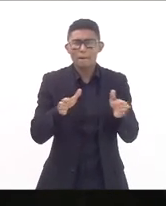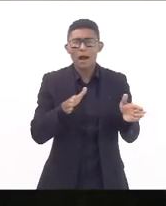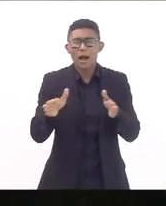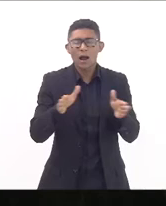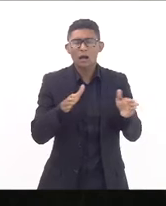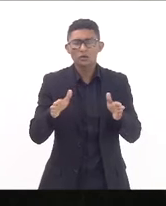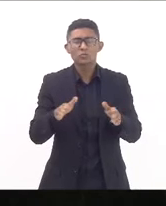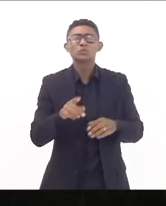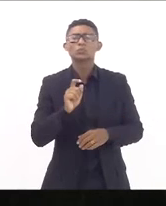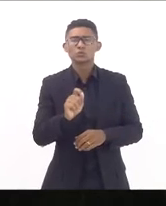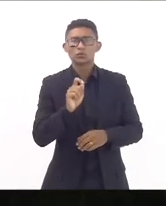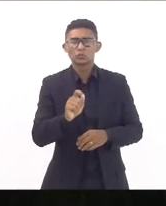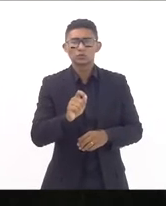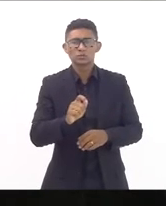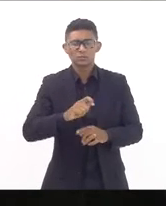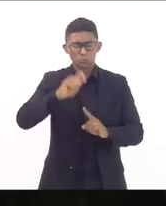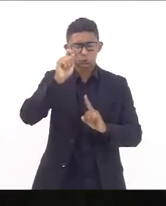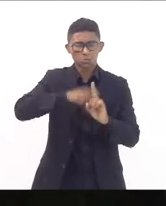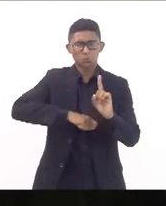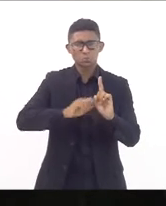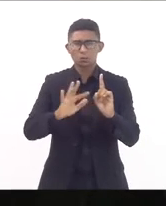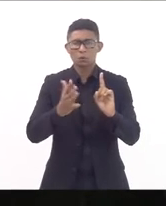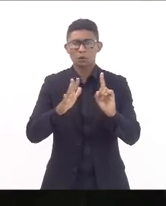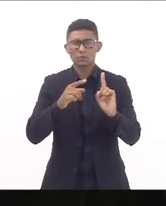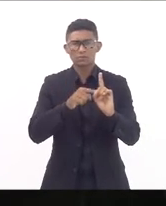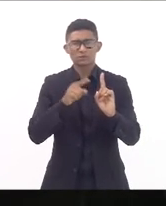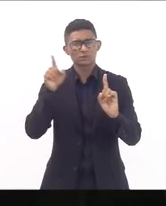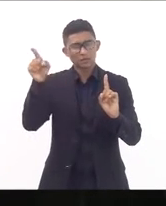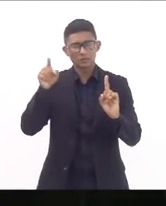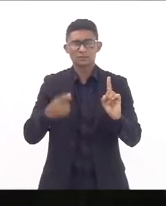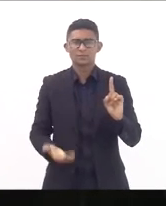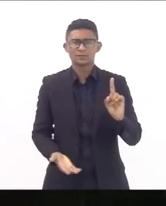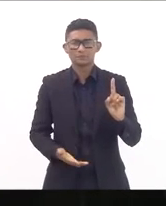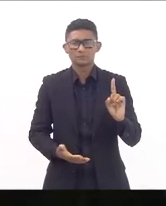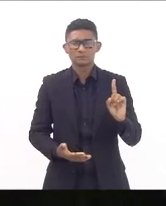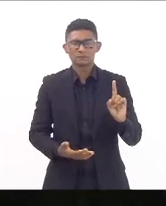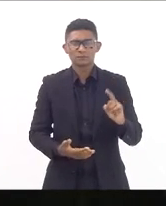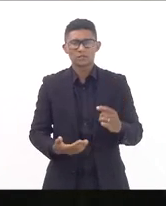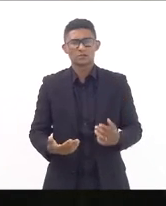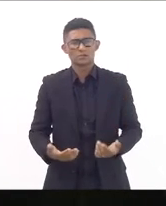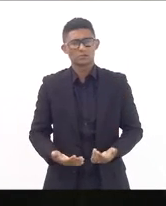inferior a 30 dias. É algo assim